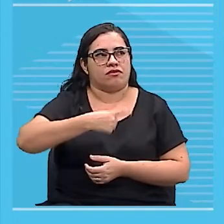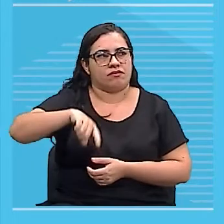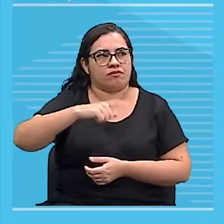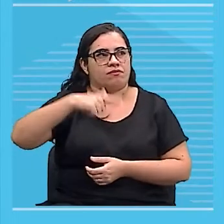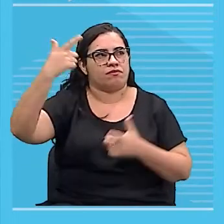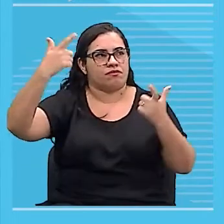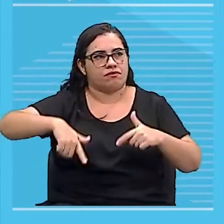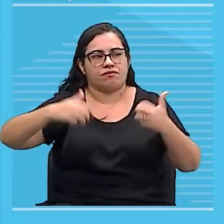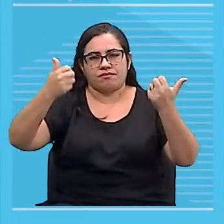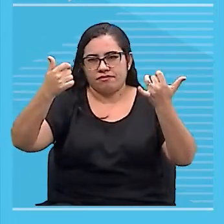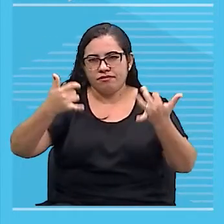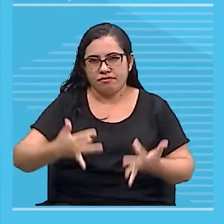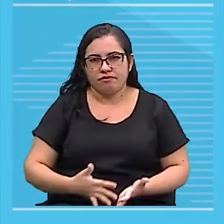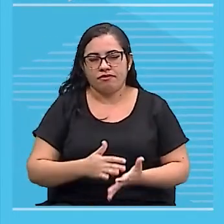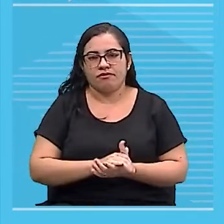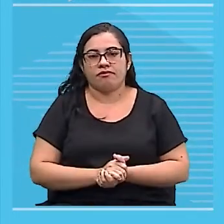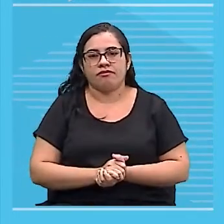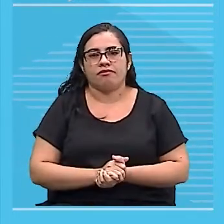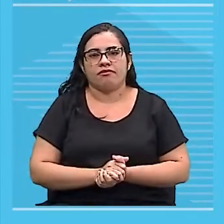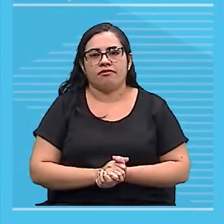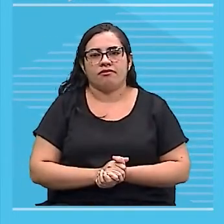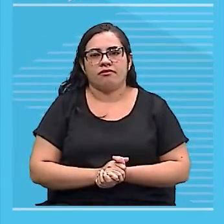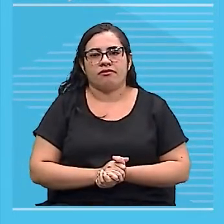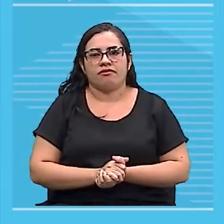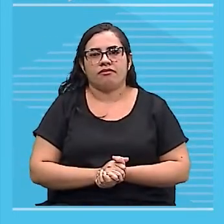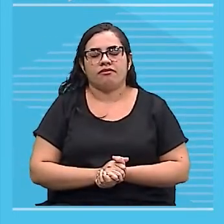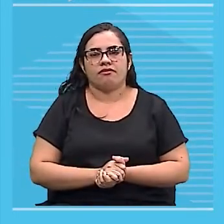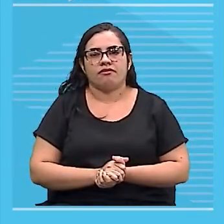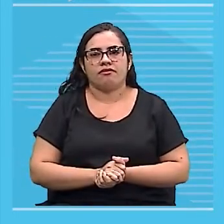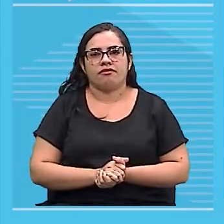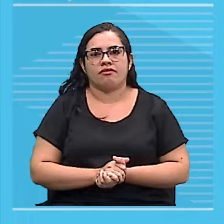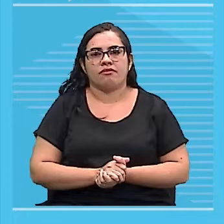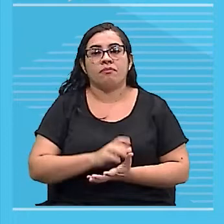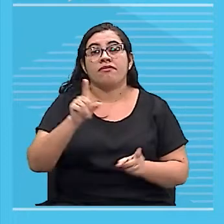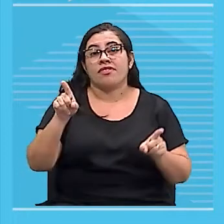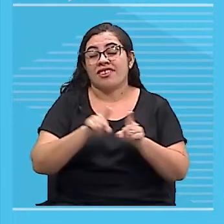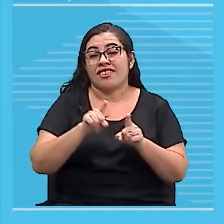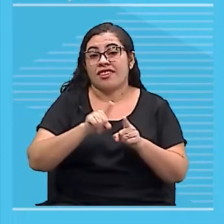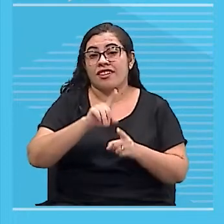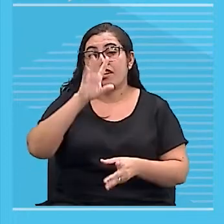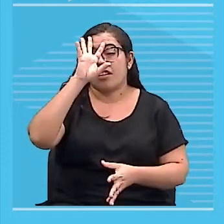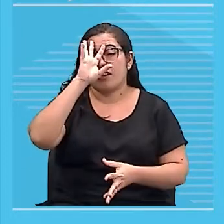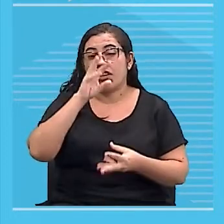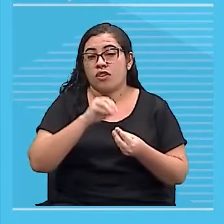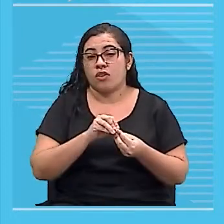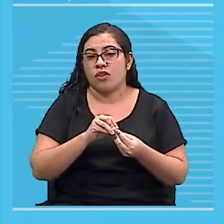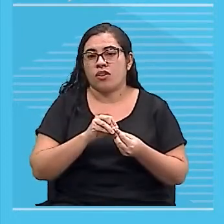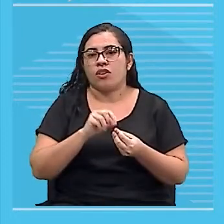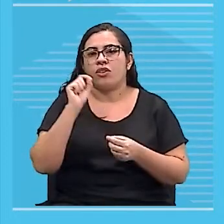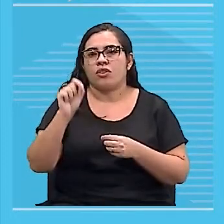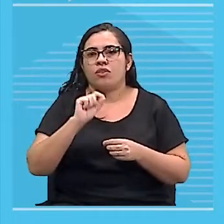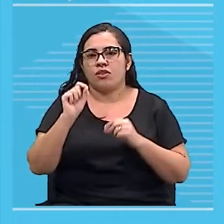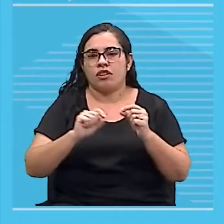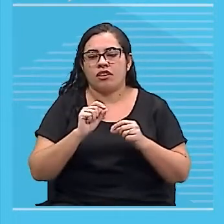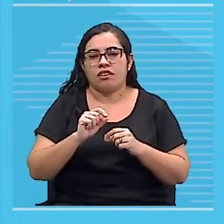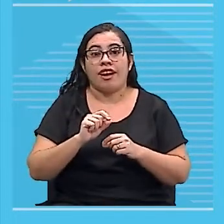definir, certo? Esse conteúdo. A gente vai resumir também o que a gente falou sobre a capacitância na